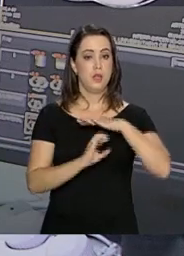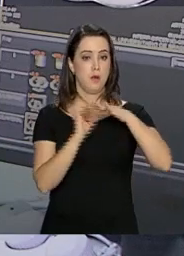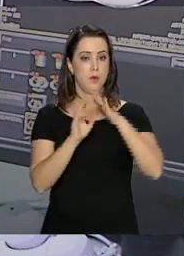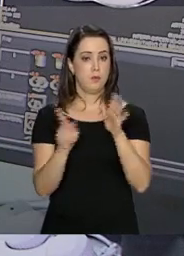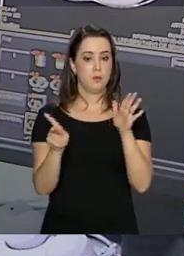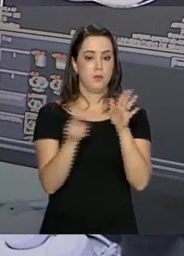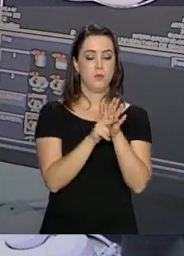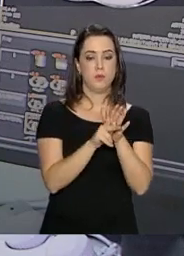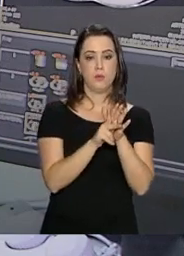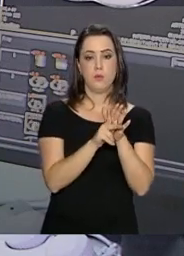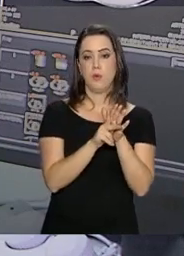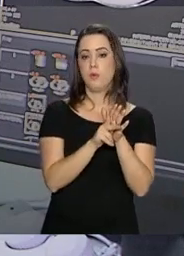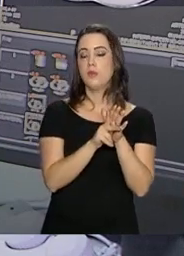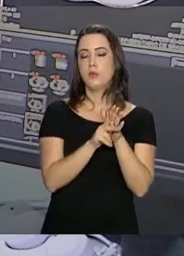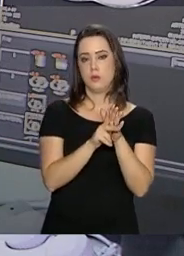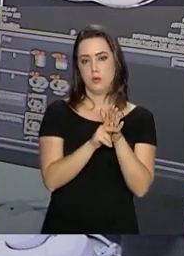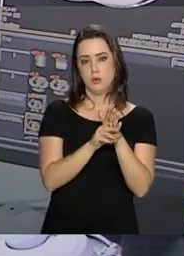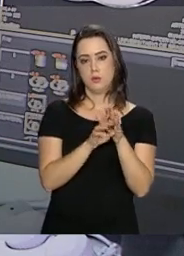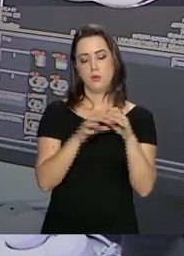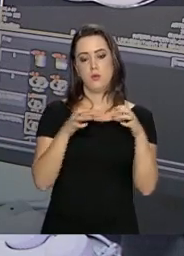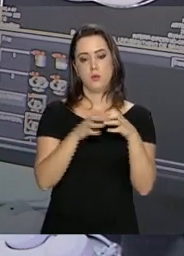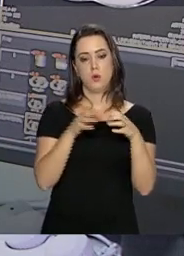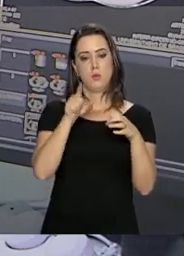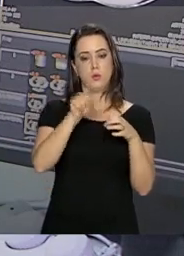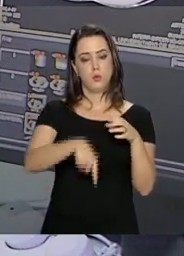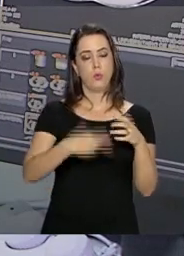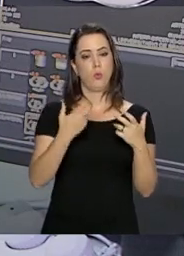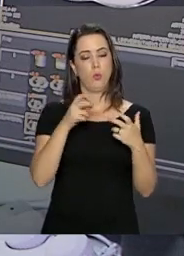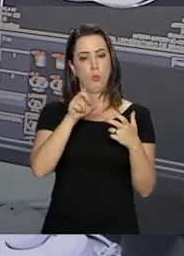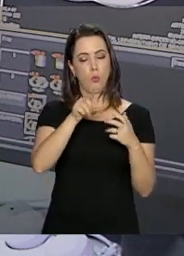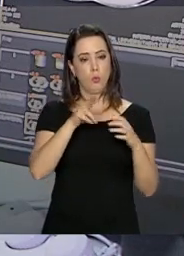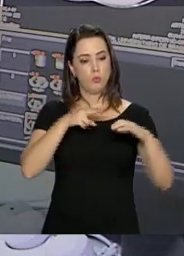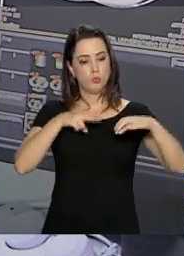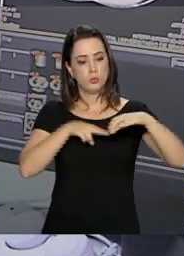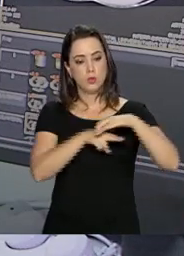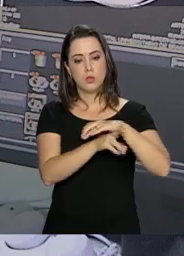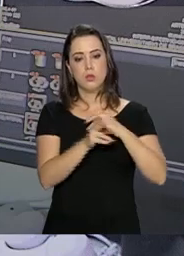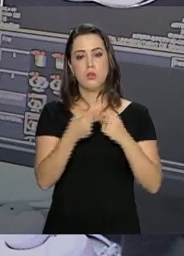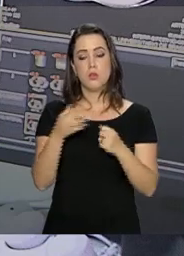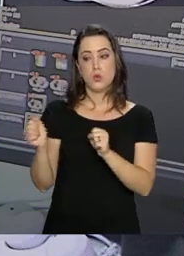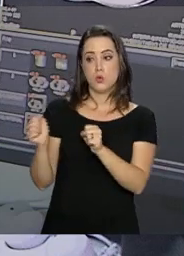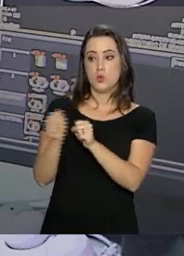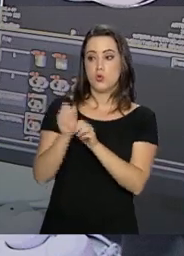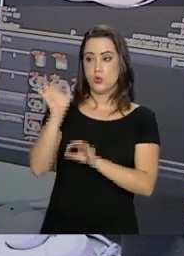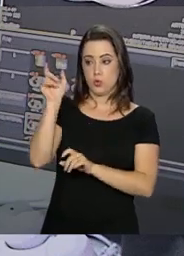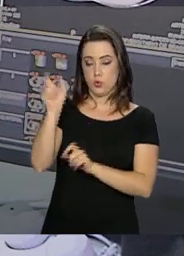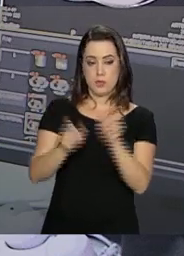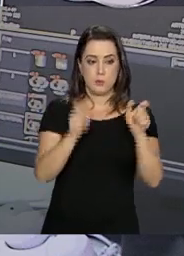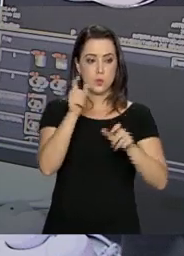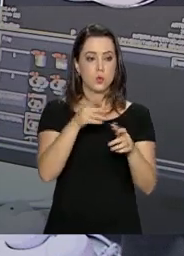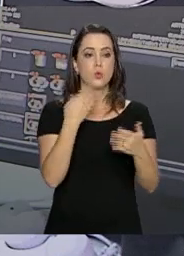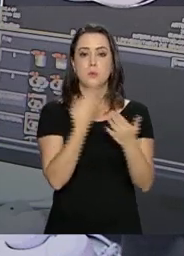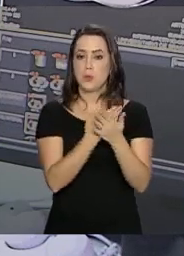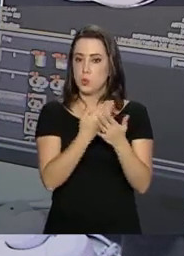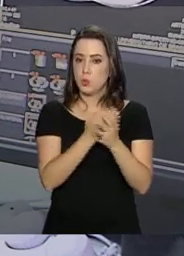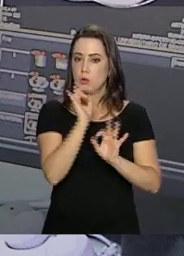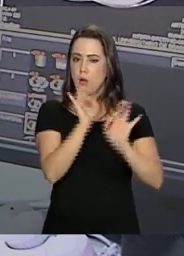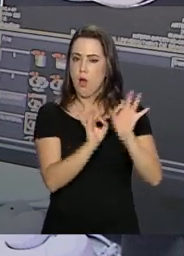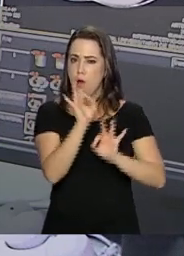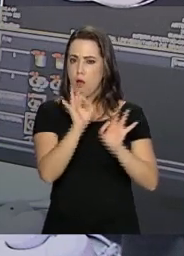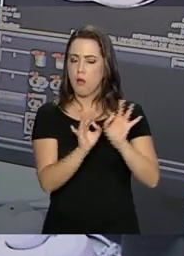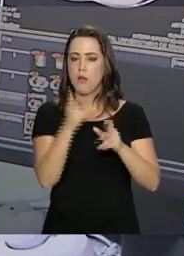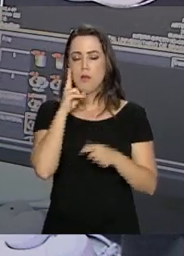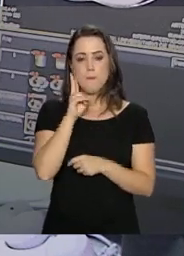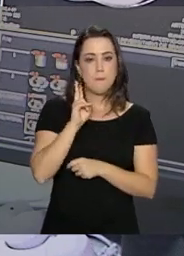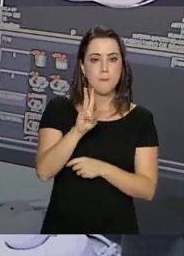ao Conselho Nacional de Energia Nuclear, que vem com os físicos e os aparelhos próprios para